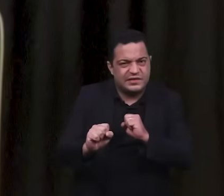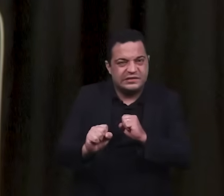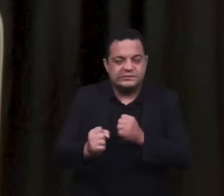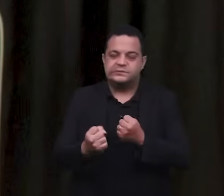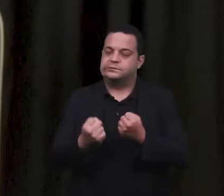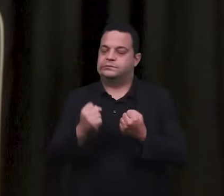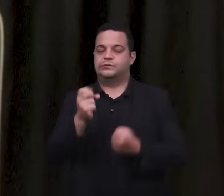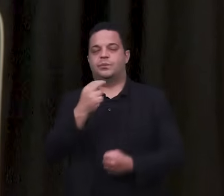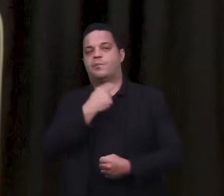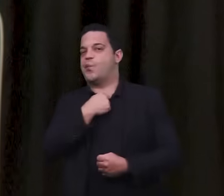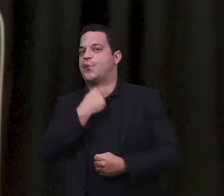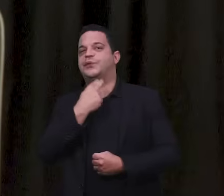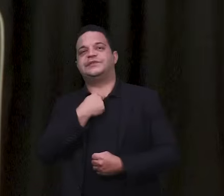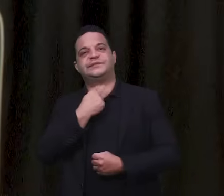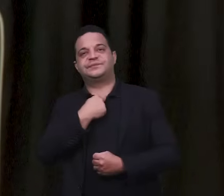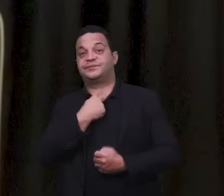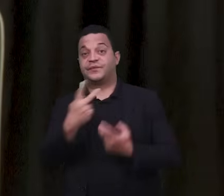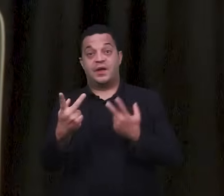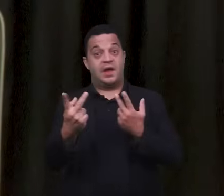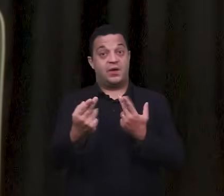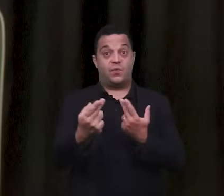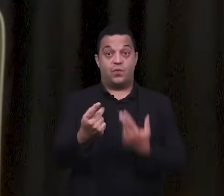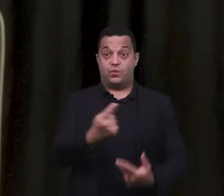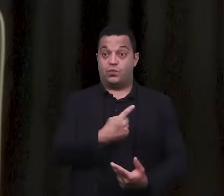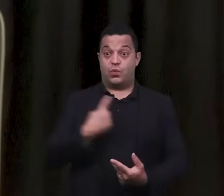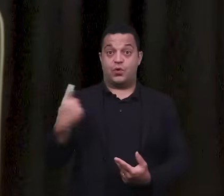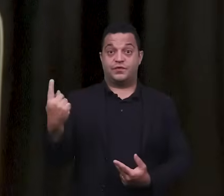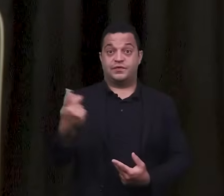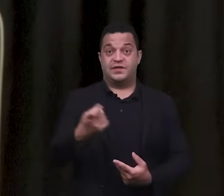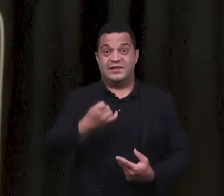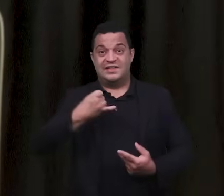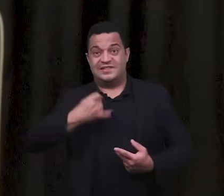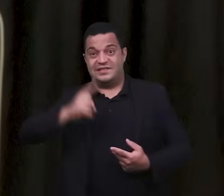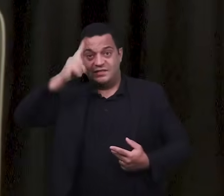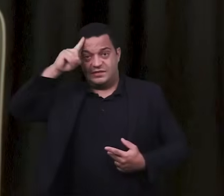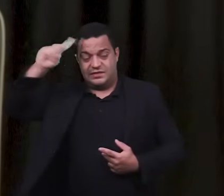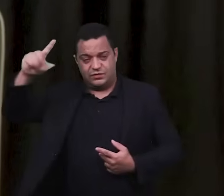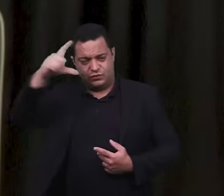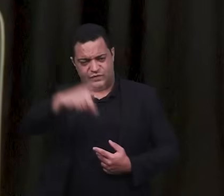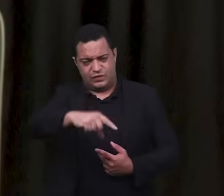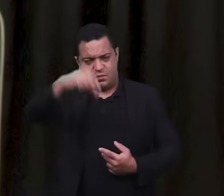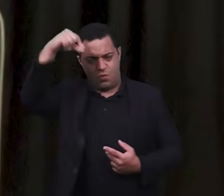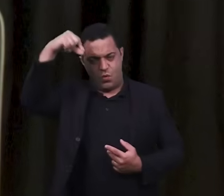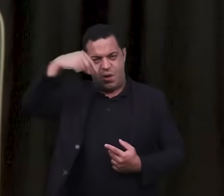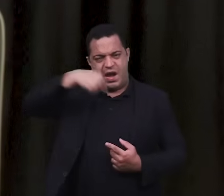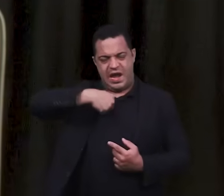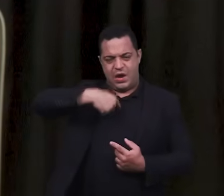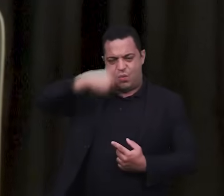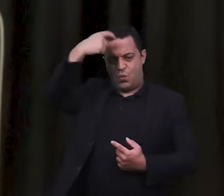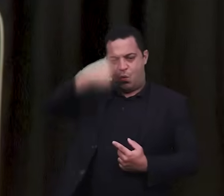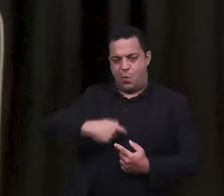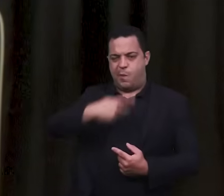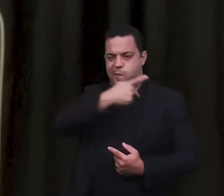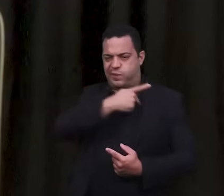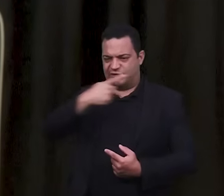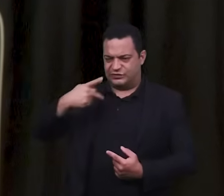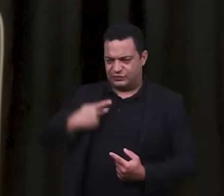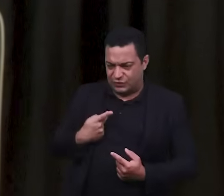estamos sujeitos a uma ordenação que nós recebemos, não é ético nós irmos de encontro, ou seja,